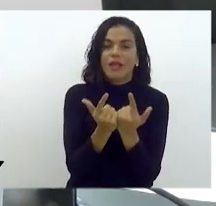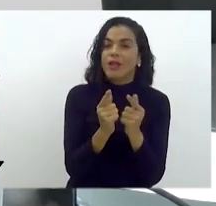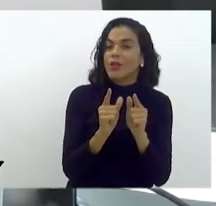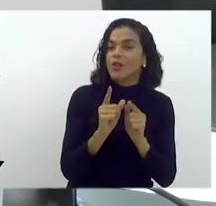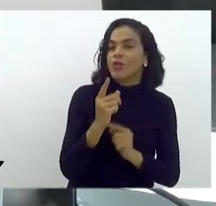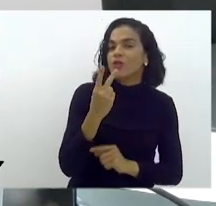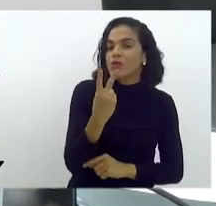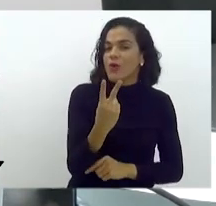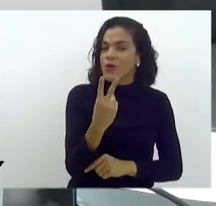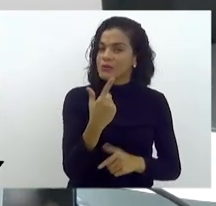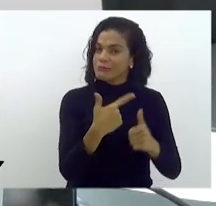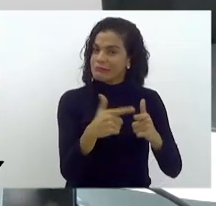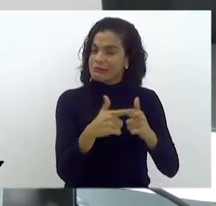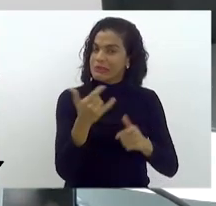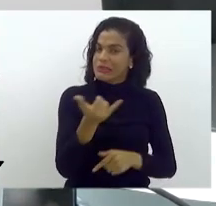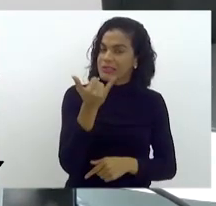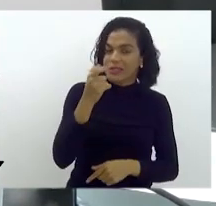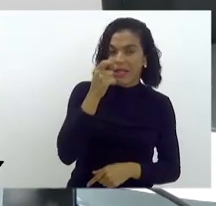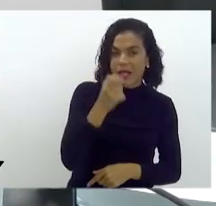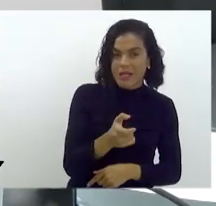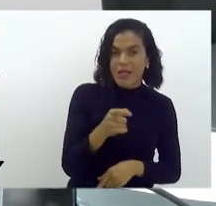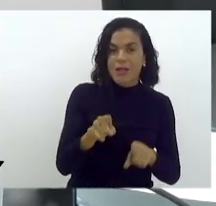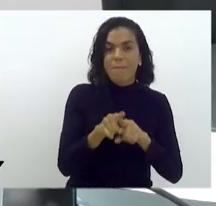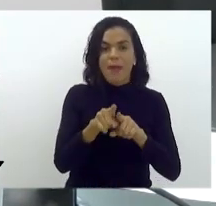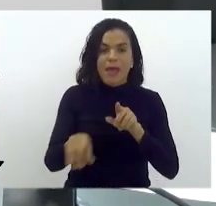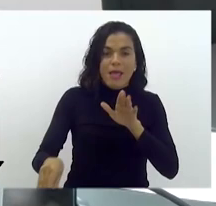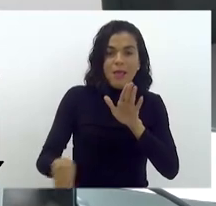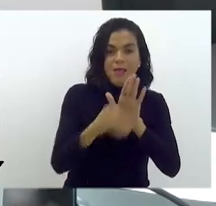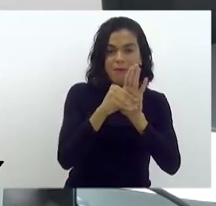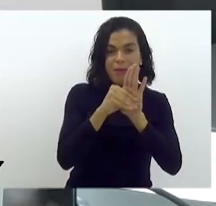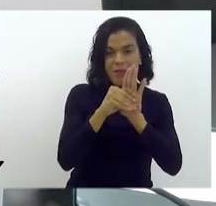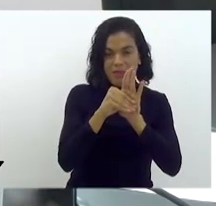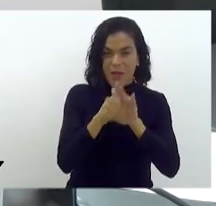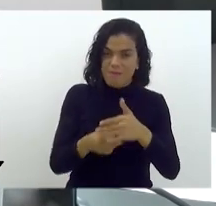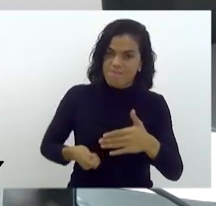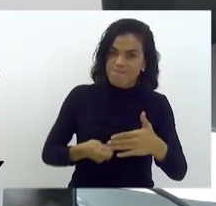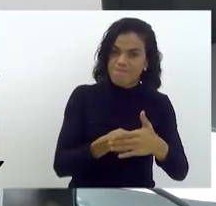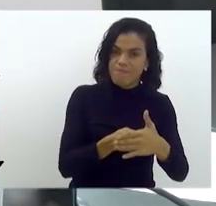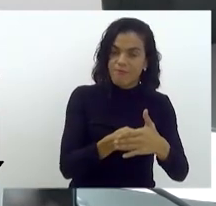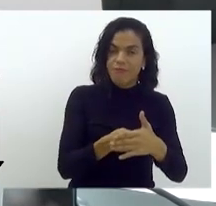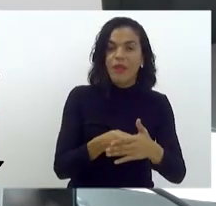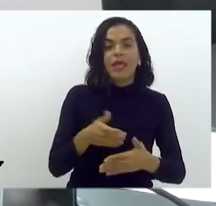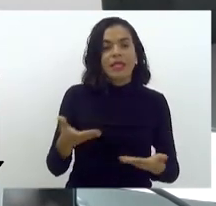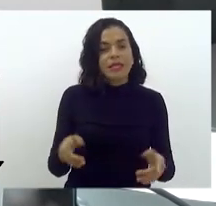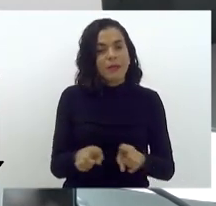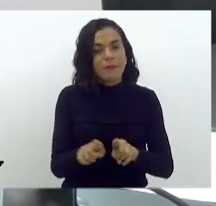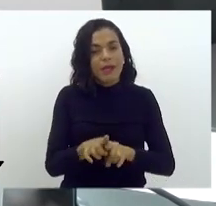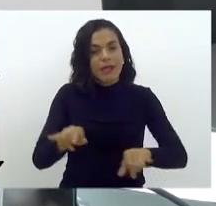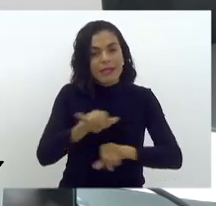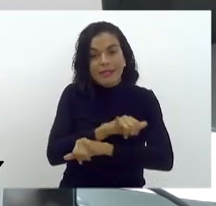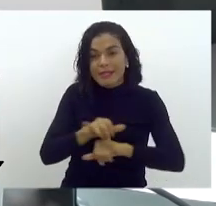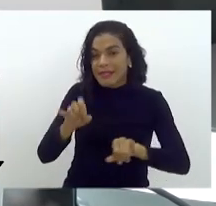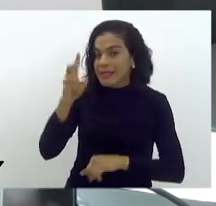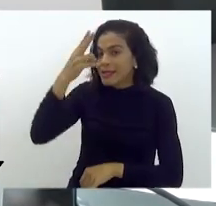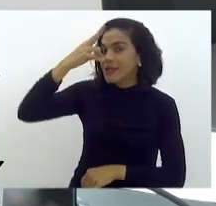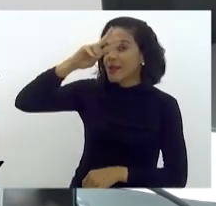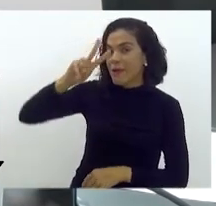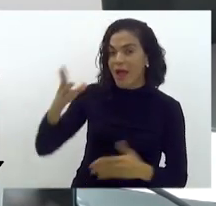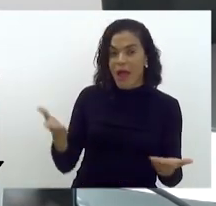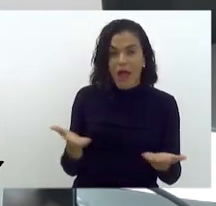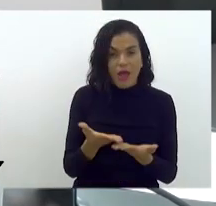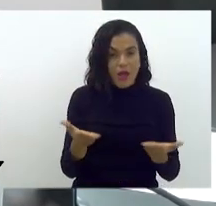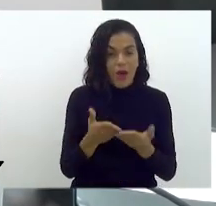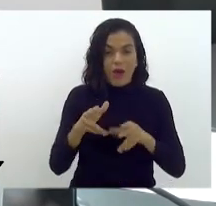um debate sobre a medida sobre as emendas impositivos e no segundo momento lembrando né que agora